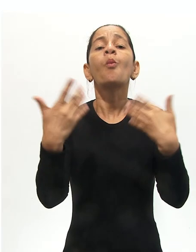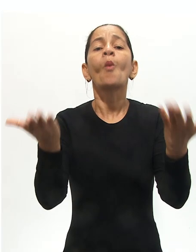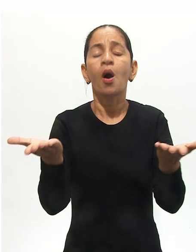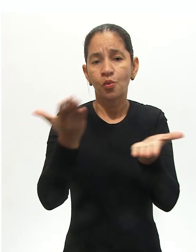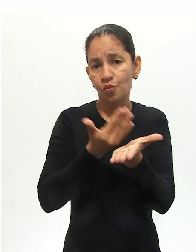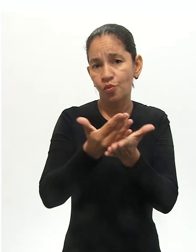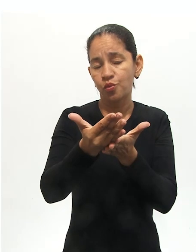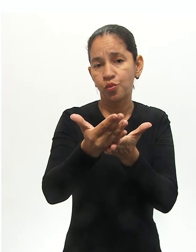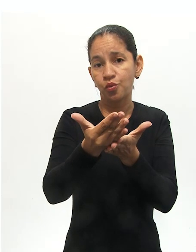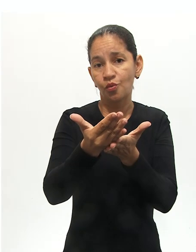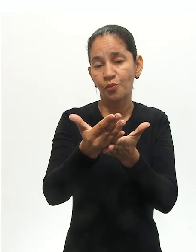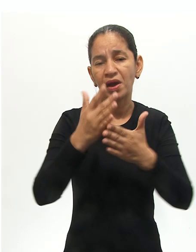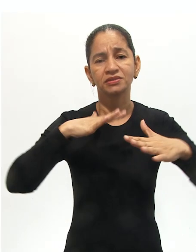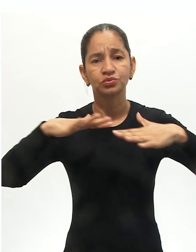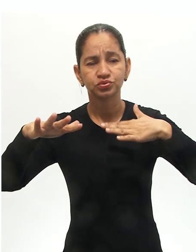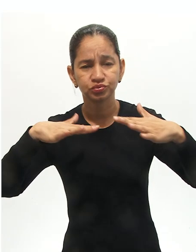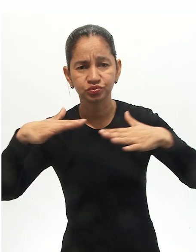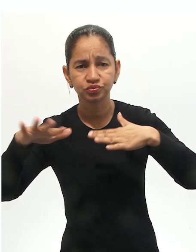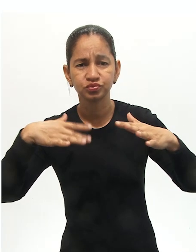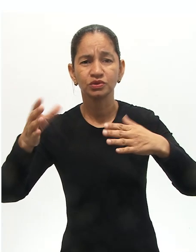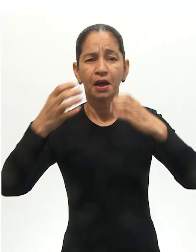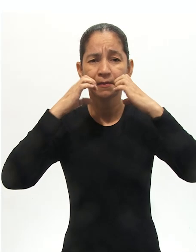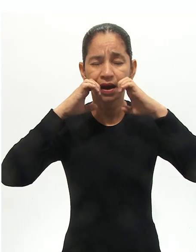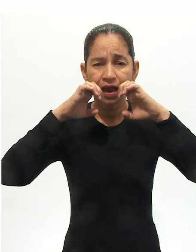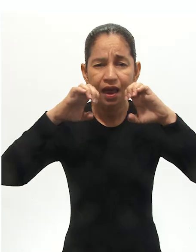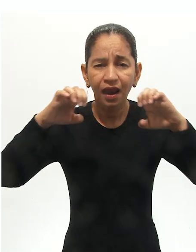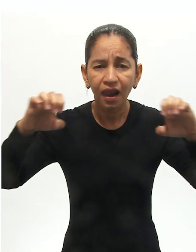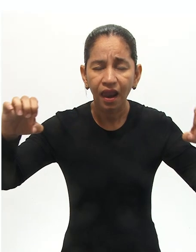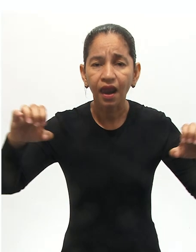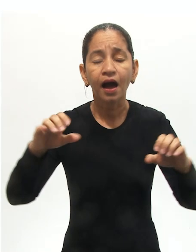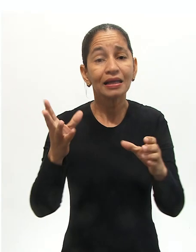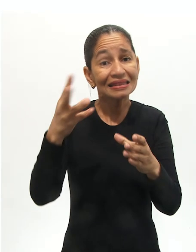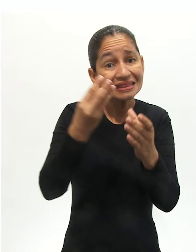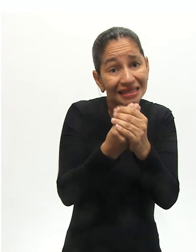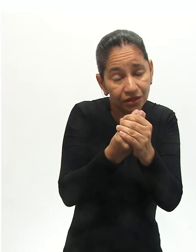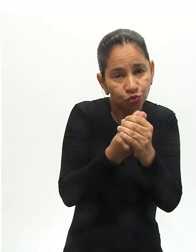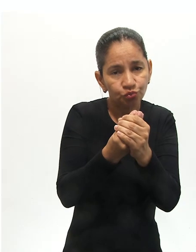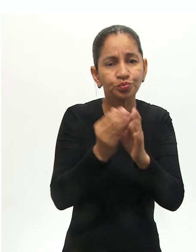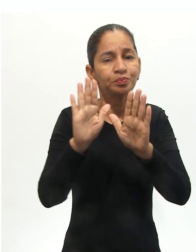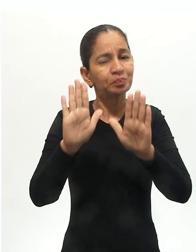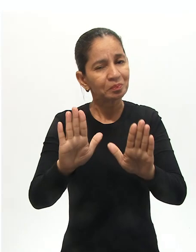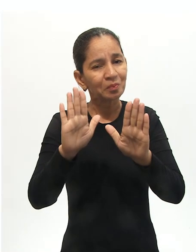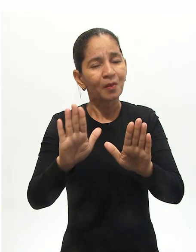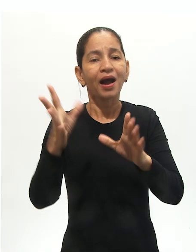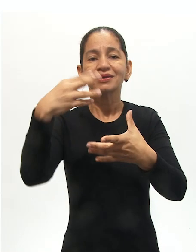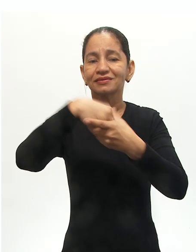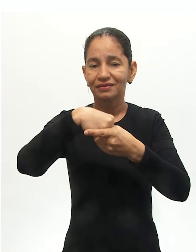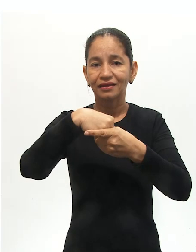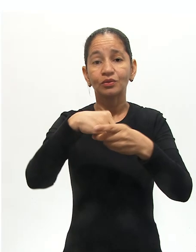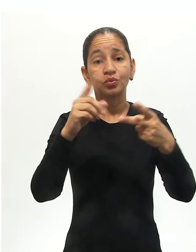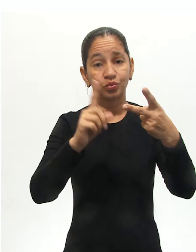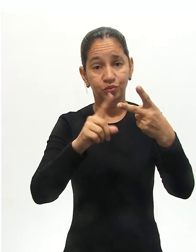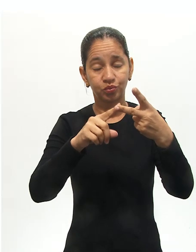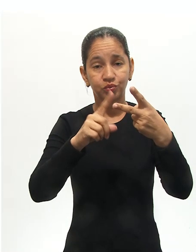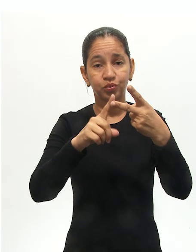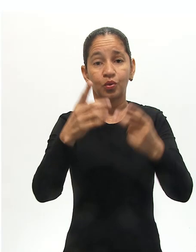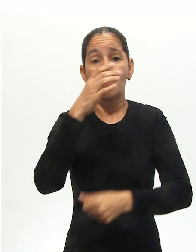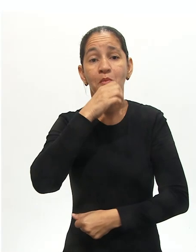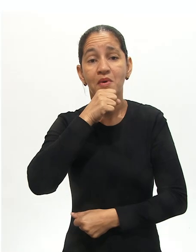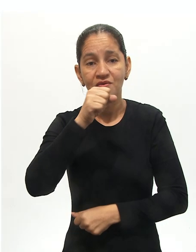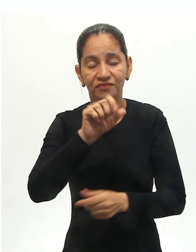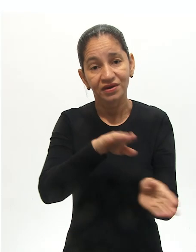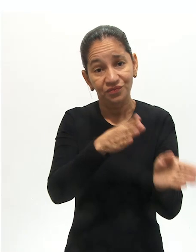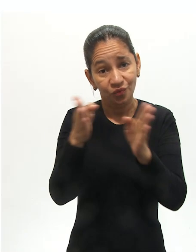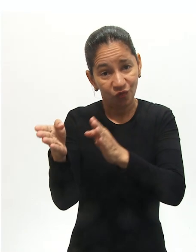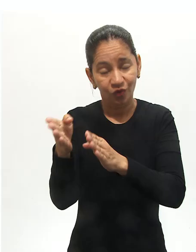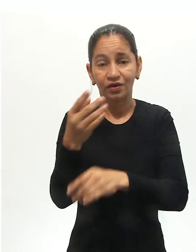popular, ela começa com movimentos eclesiásticos de base da Igreja Católica e o movimento do